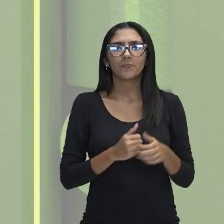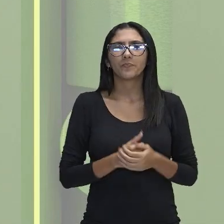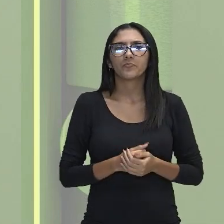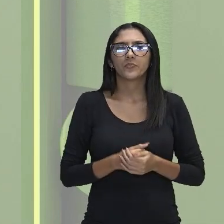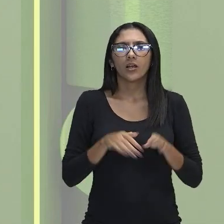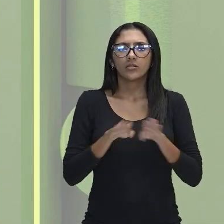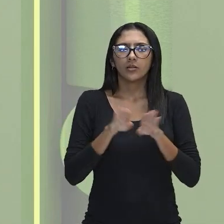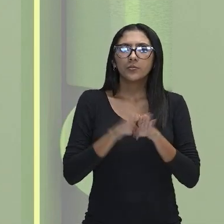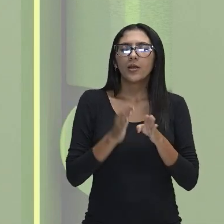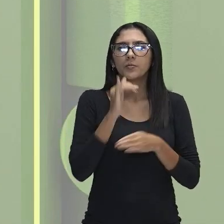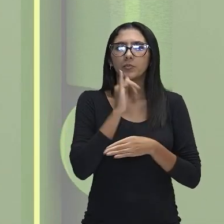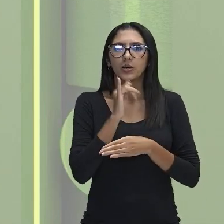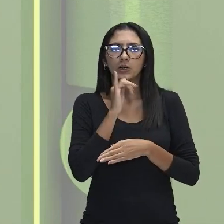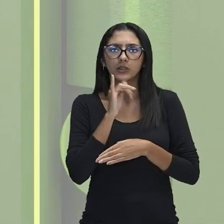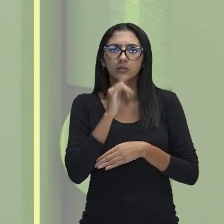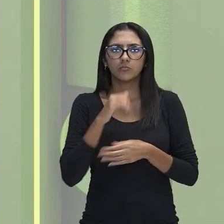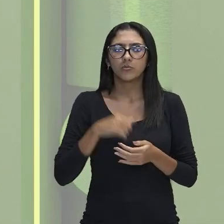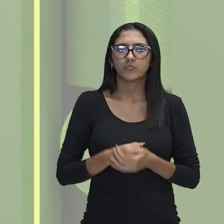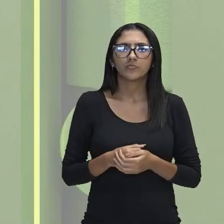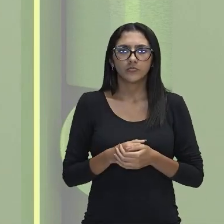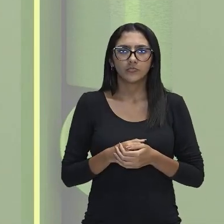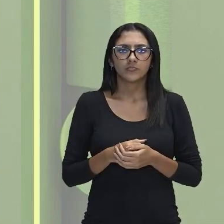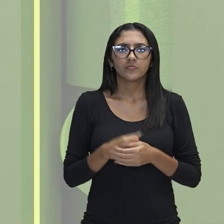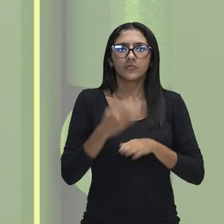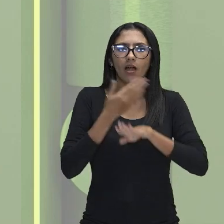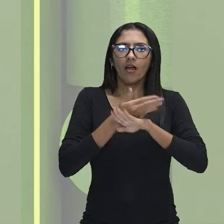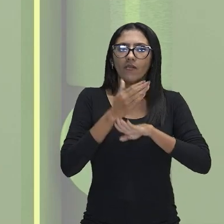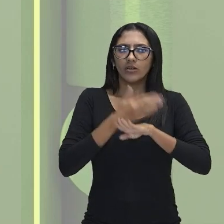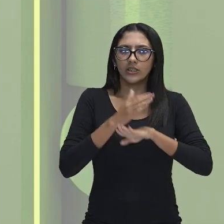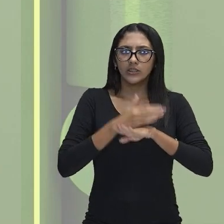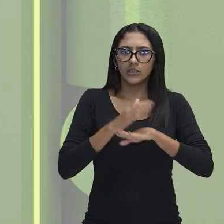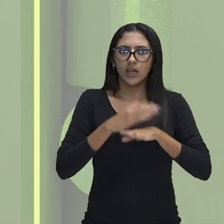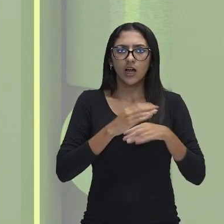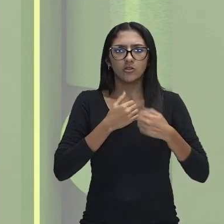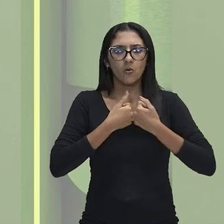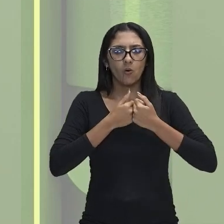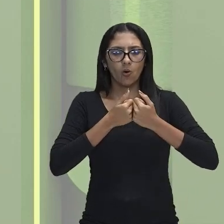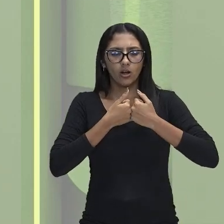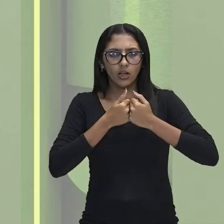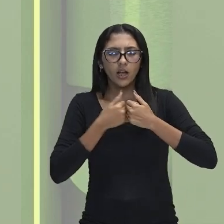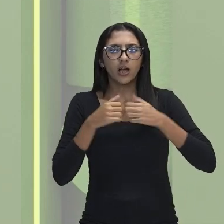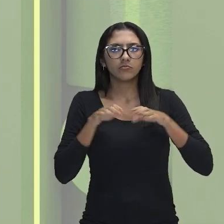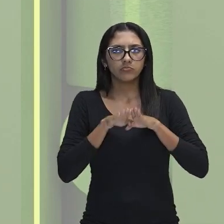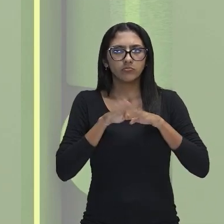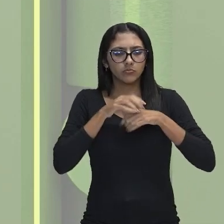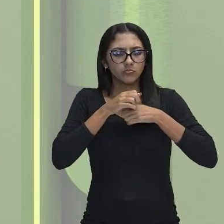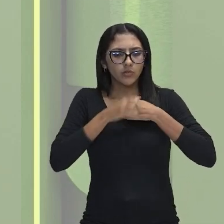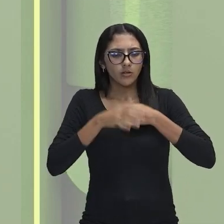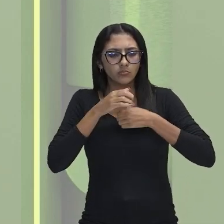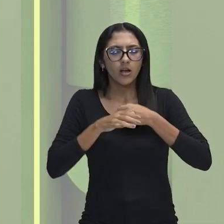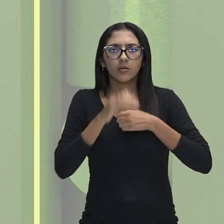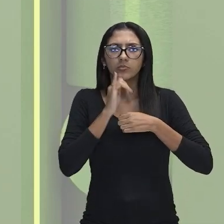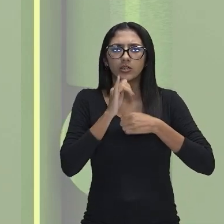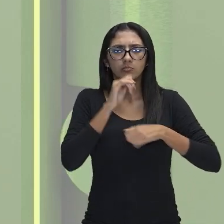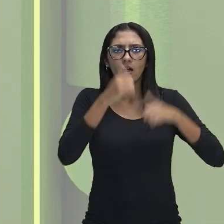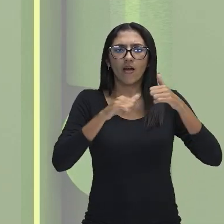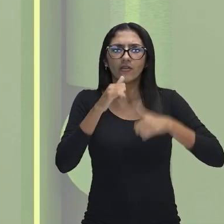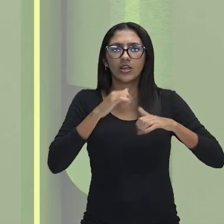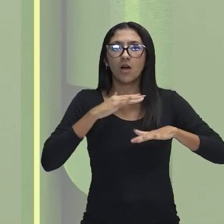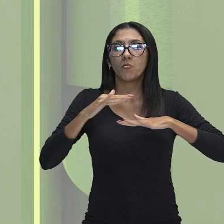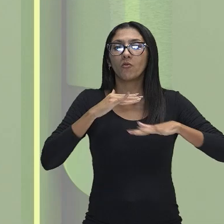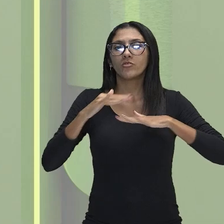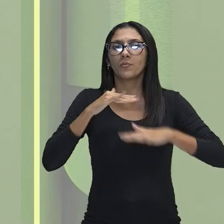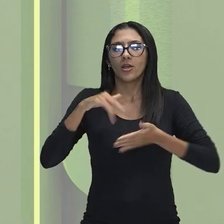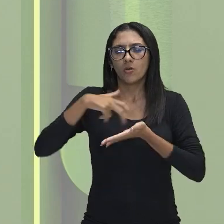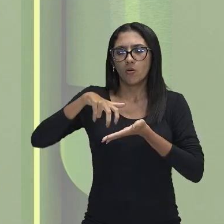ergométrico, que vai avaliar o desempenho do seu órgão, e uma prova de esforço físico na esteira,